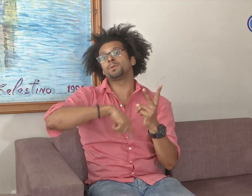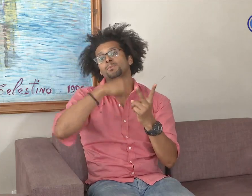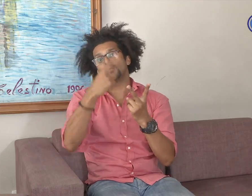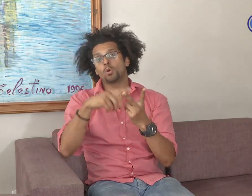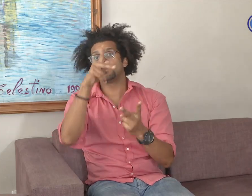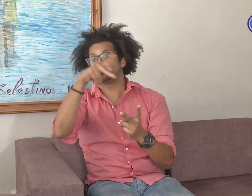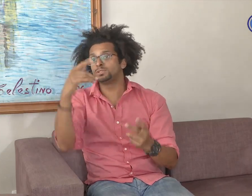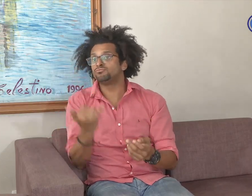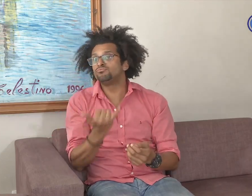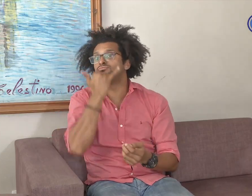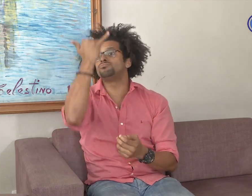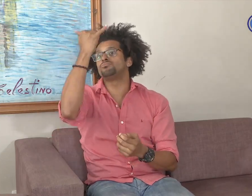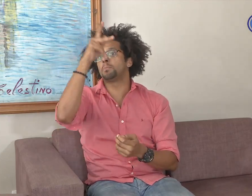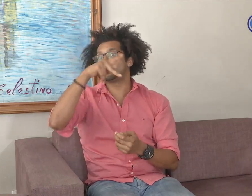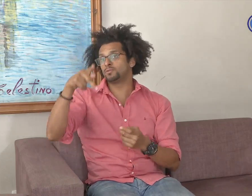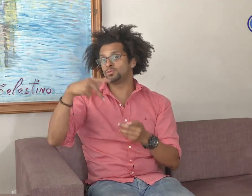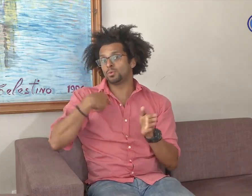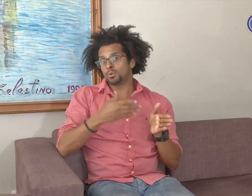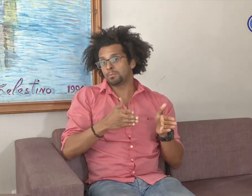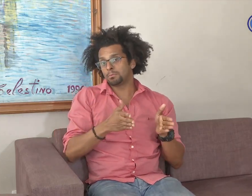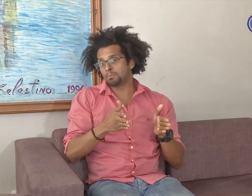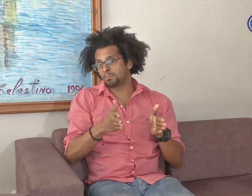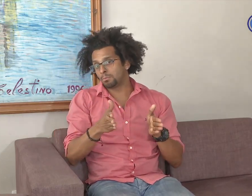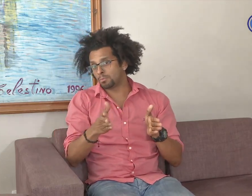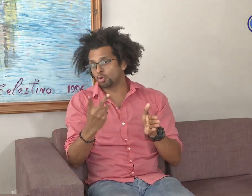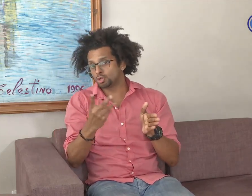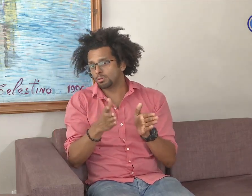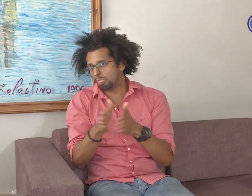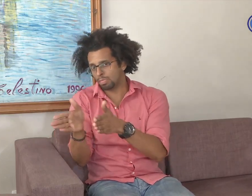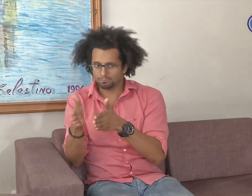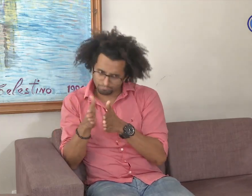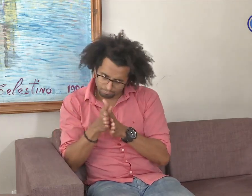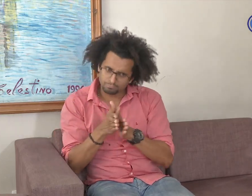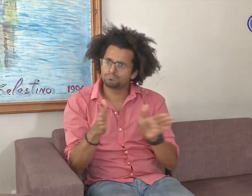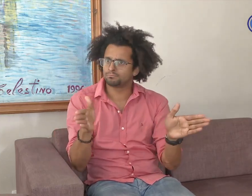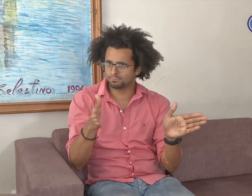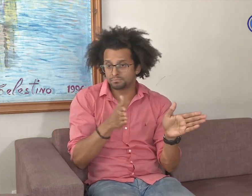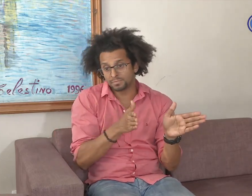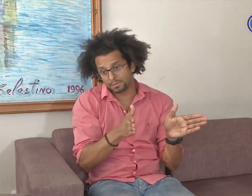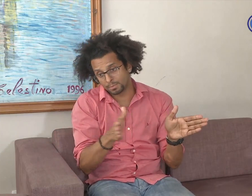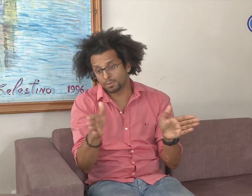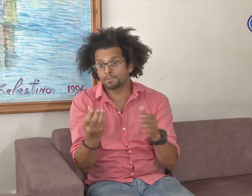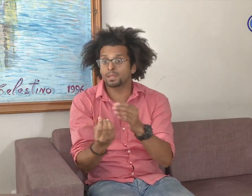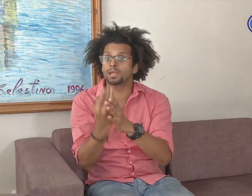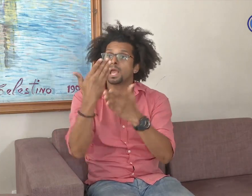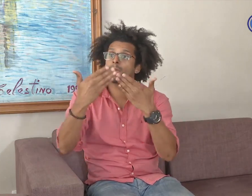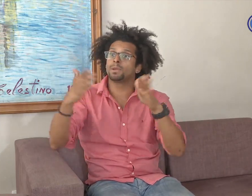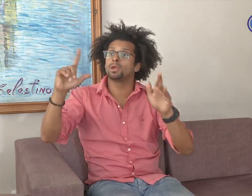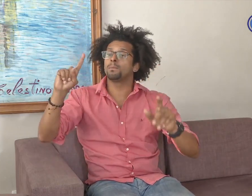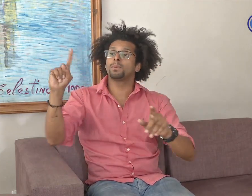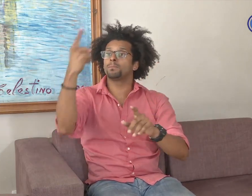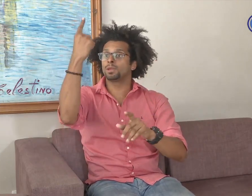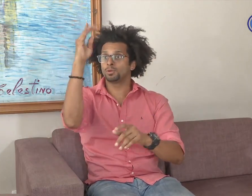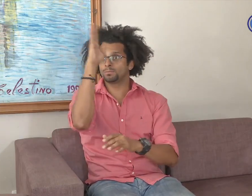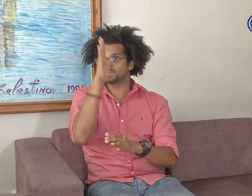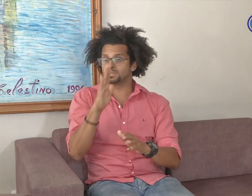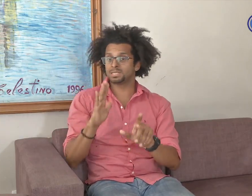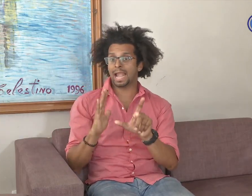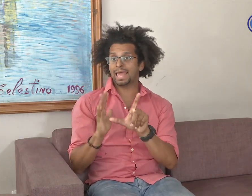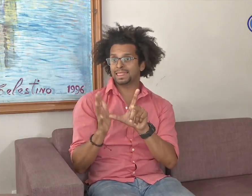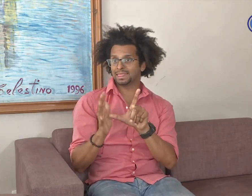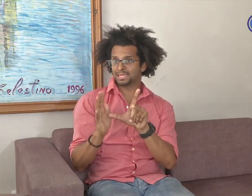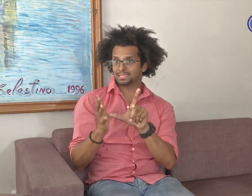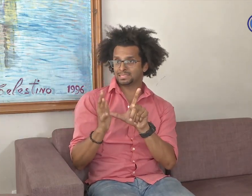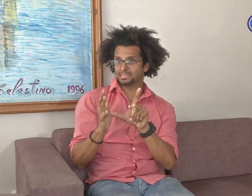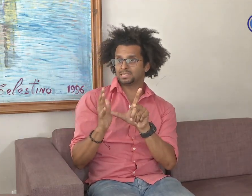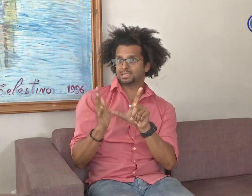Depois disso, quando eu já era ator, aconteceu por acaso, eu parti também para ser professor de Libras. Então, começou com a